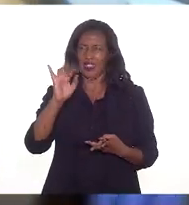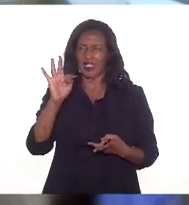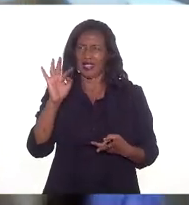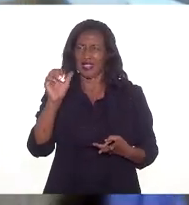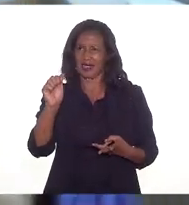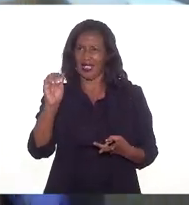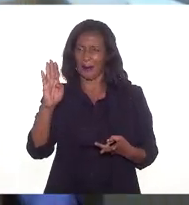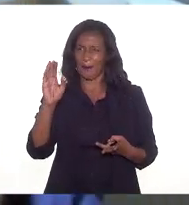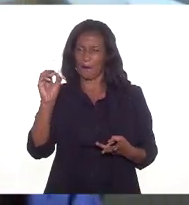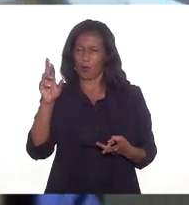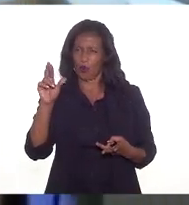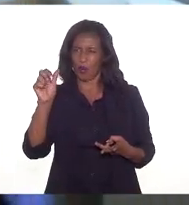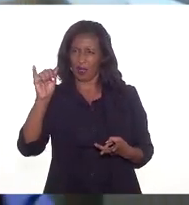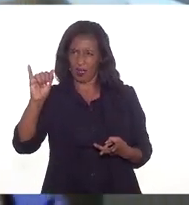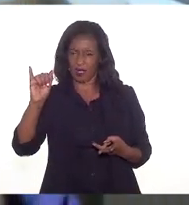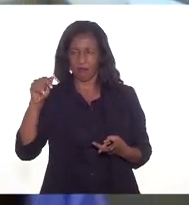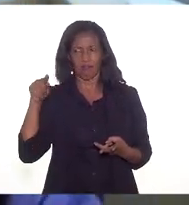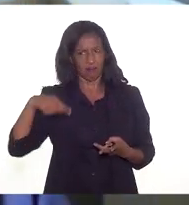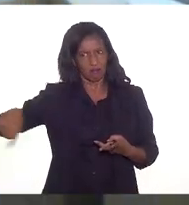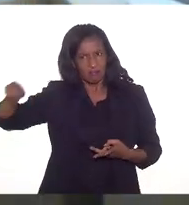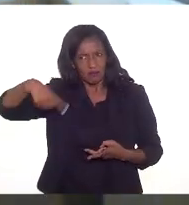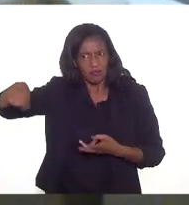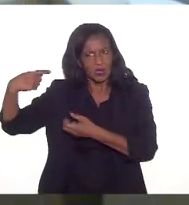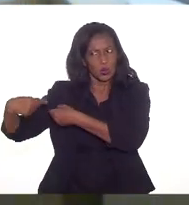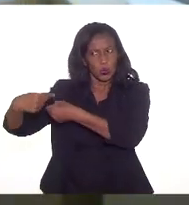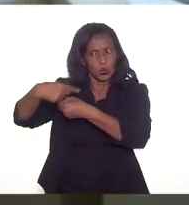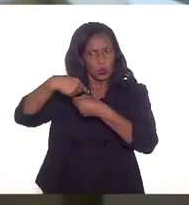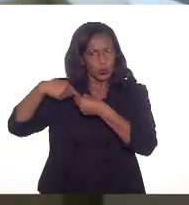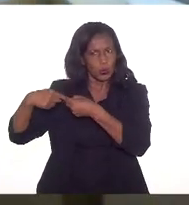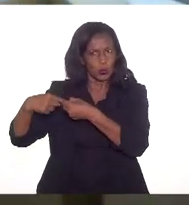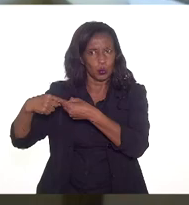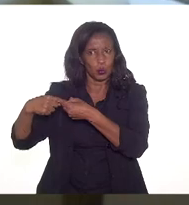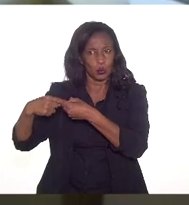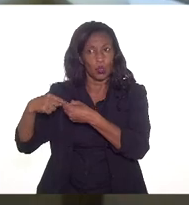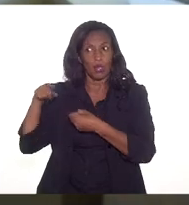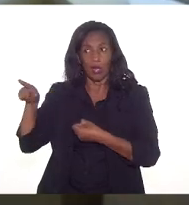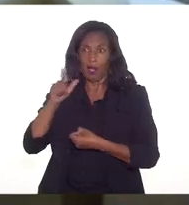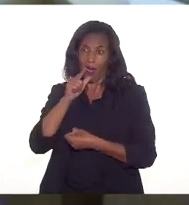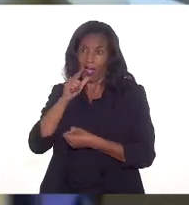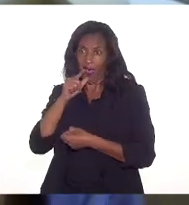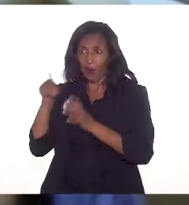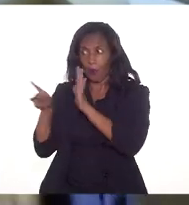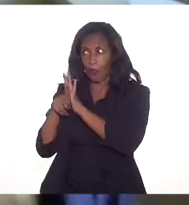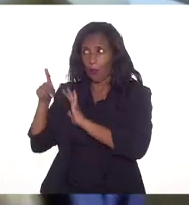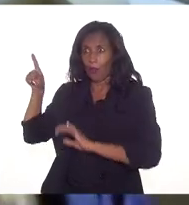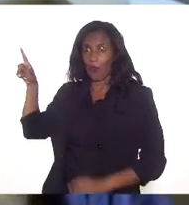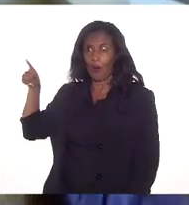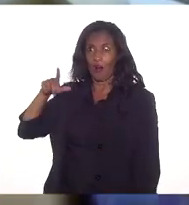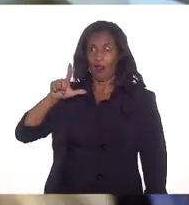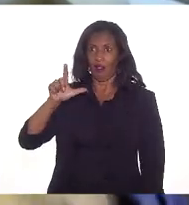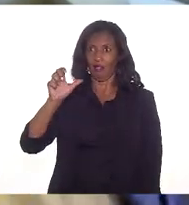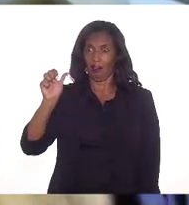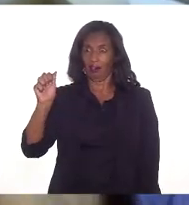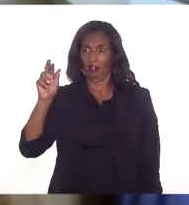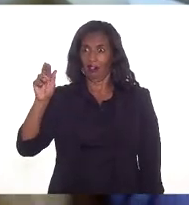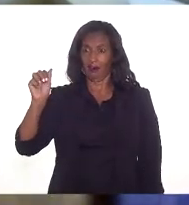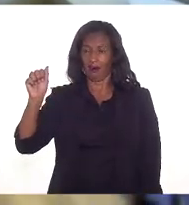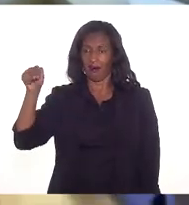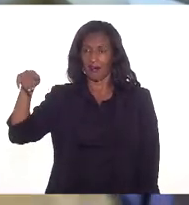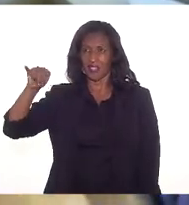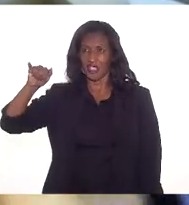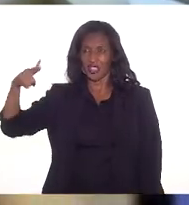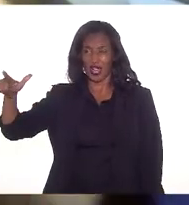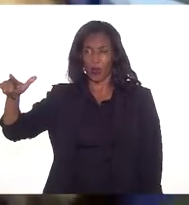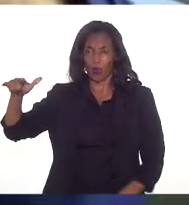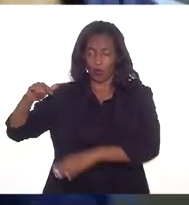mas principalmente esses municípios, recebem água do imunano Laranjal. Ele está no topo, ele está no